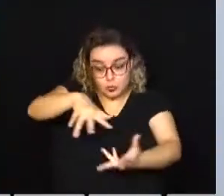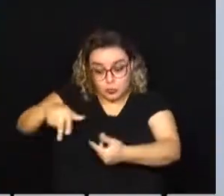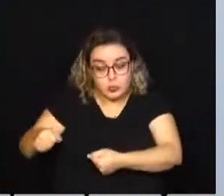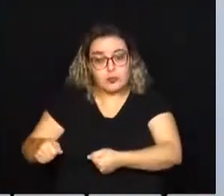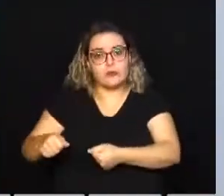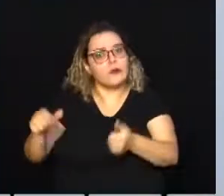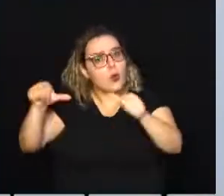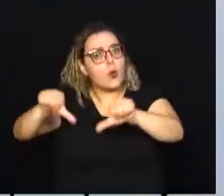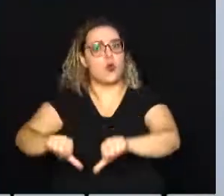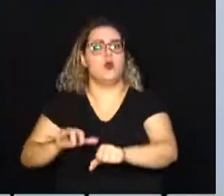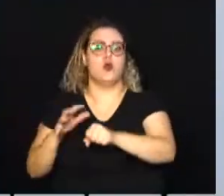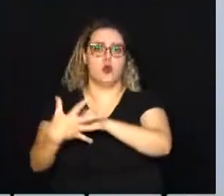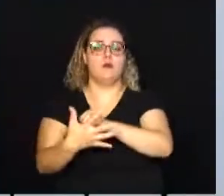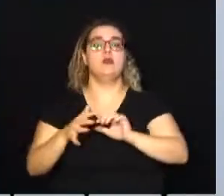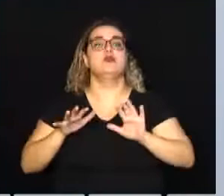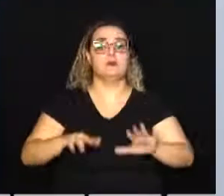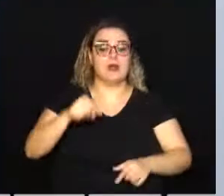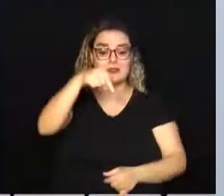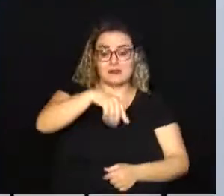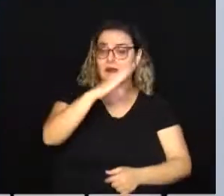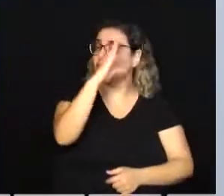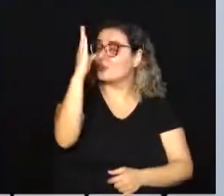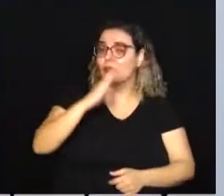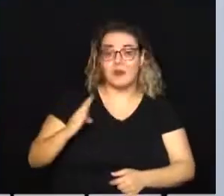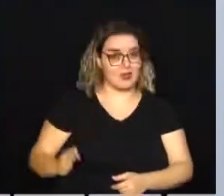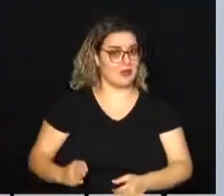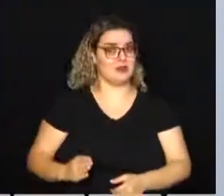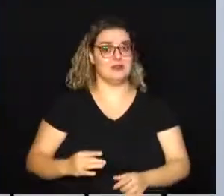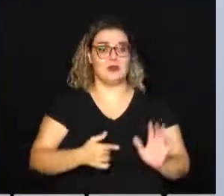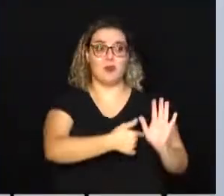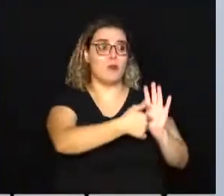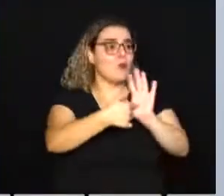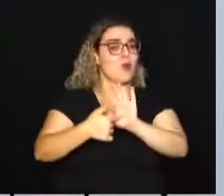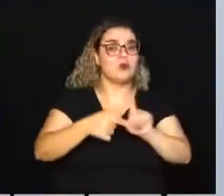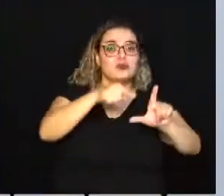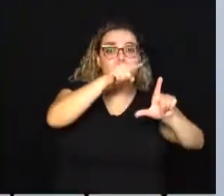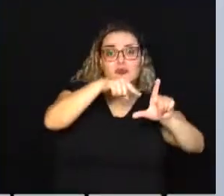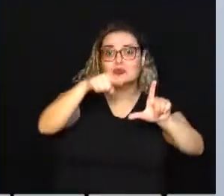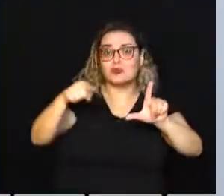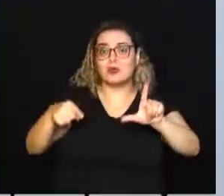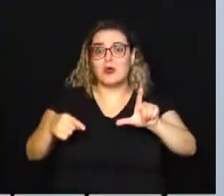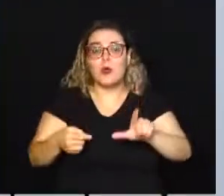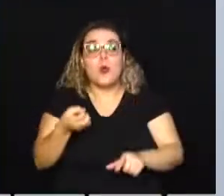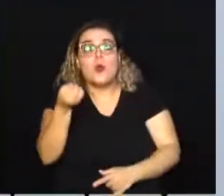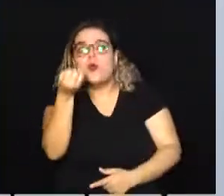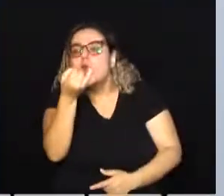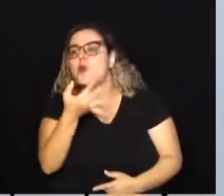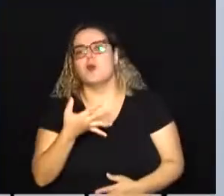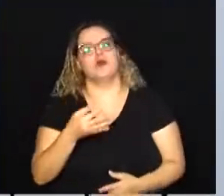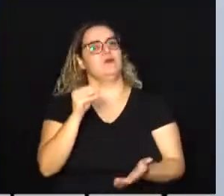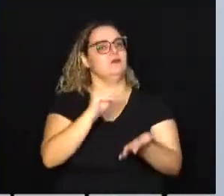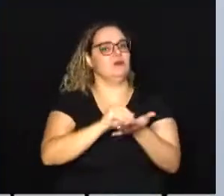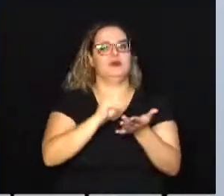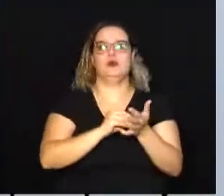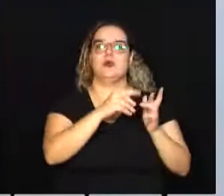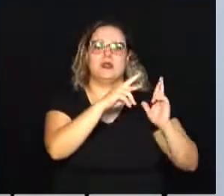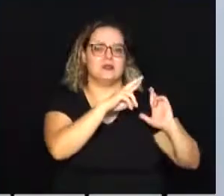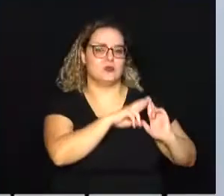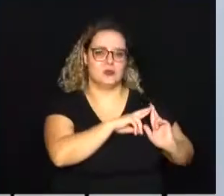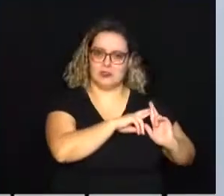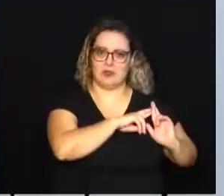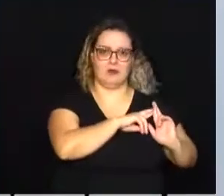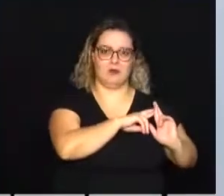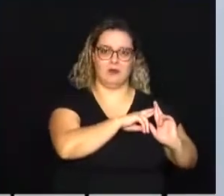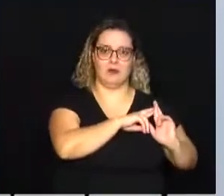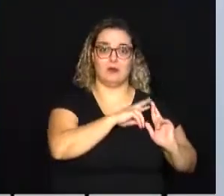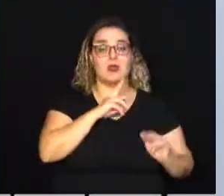resultados, os números mostram o quanto a gente foi irresponsável enquanto governo federal na resposta às questões da pandemia.